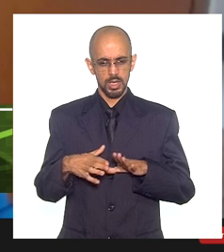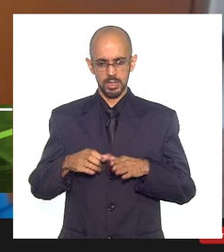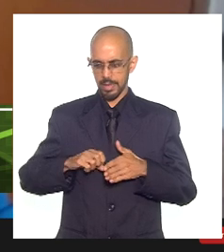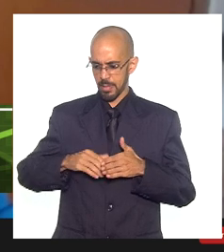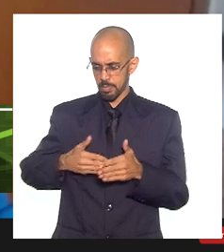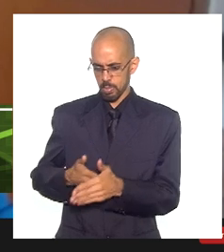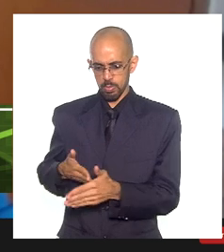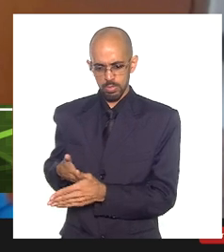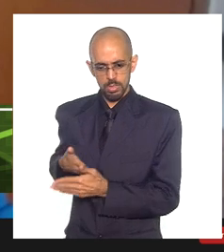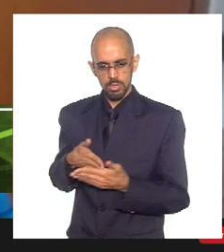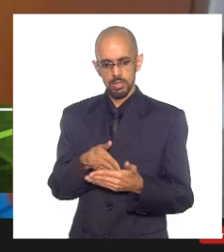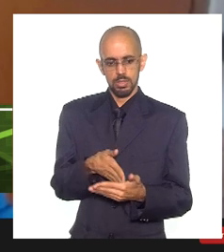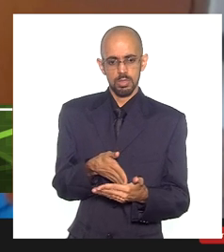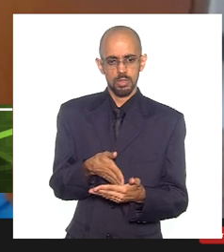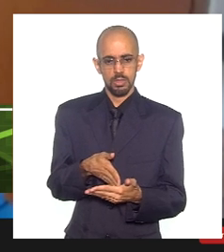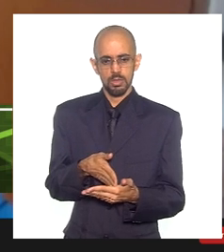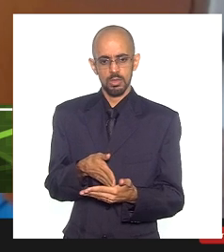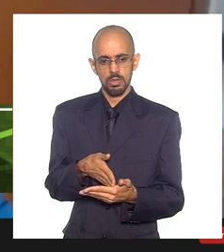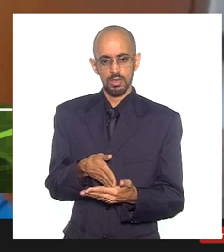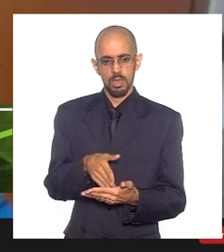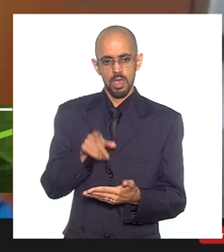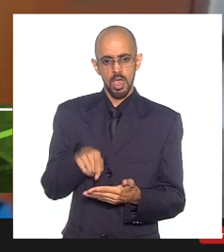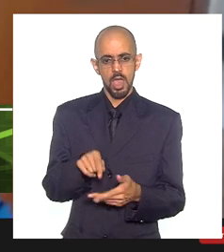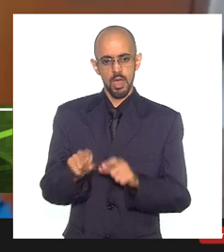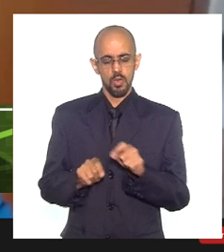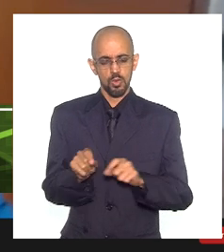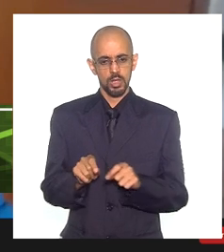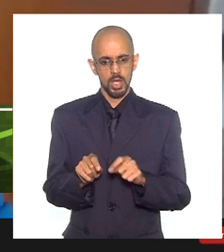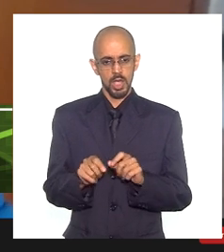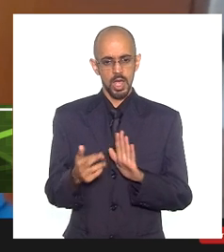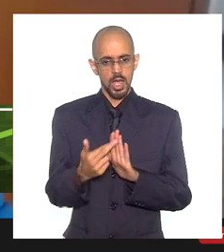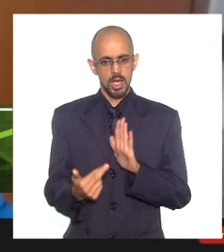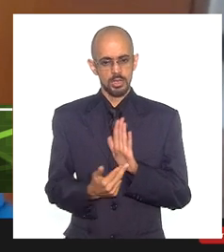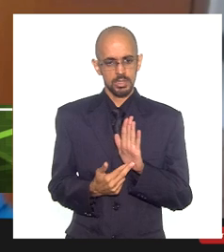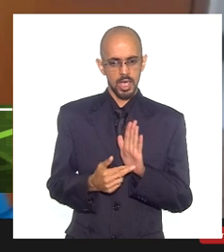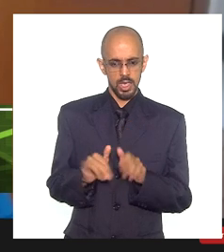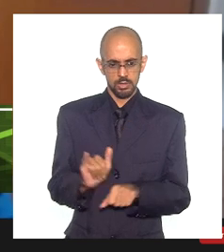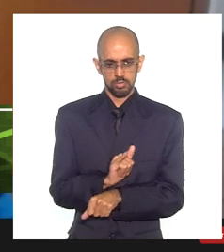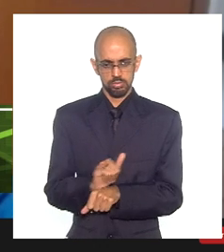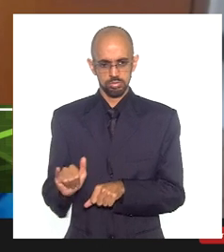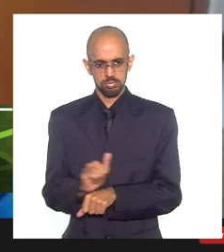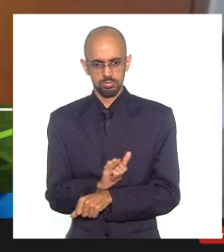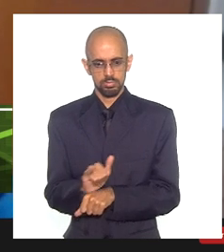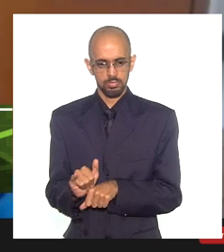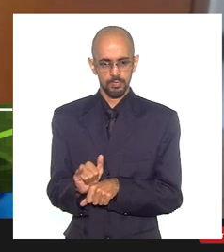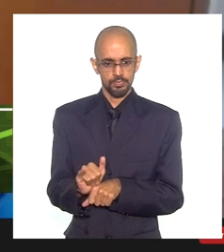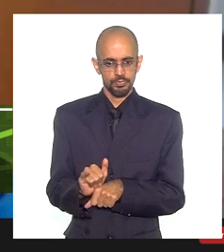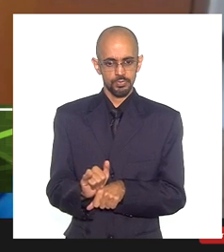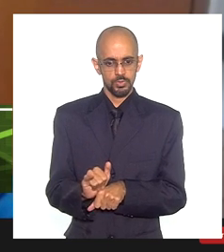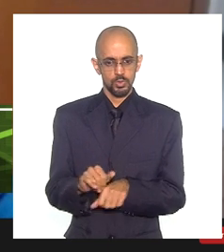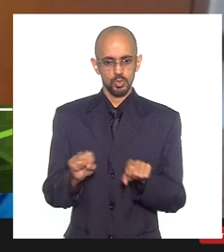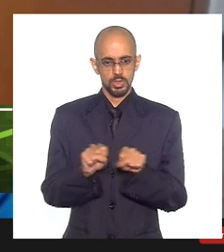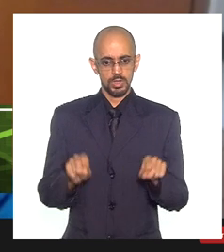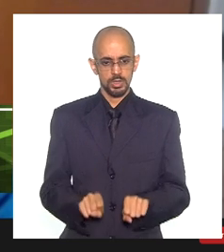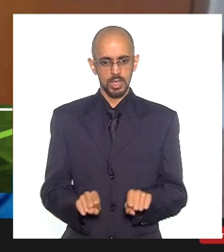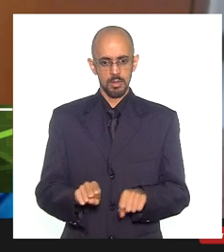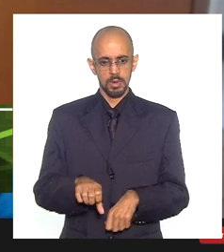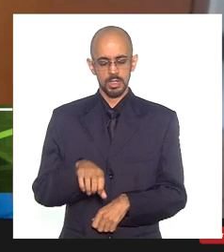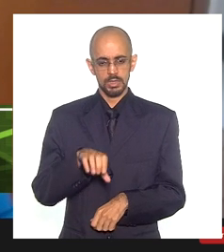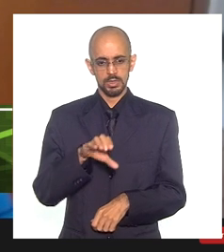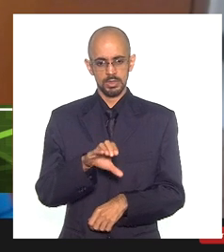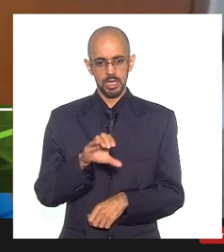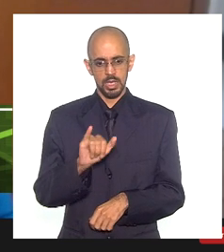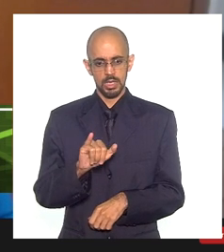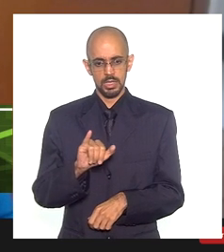é pelas chamadas parametrizações do sistema CIGH e também da